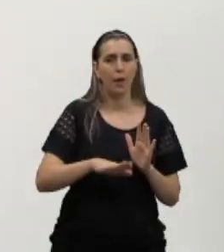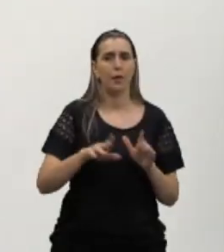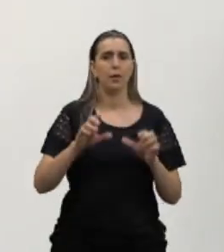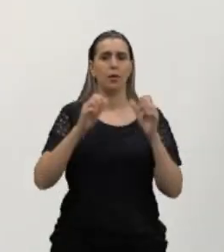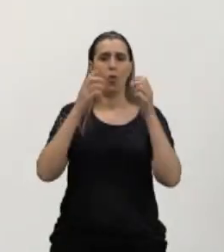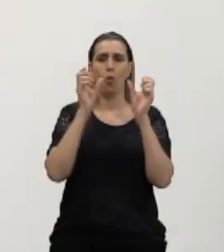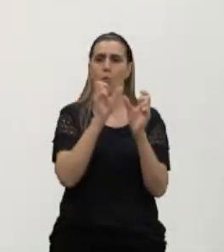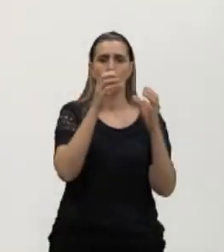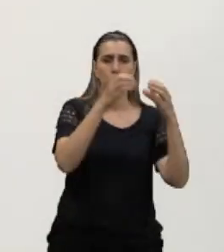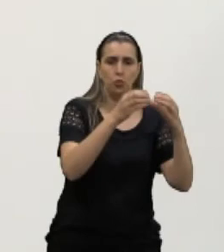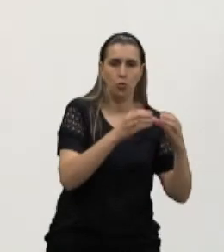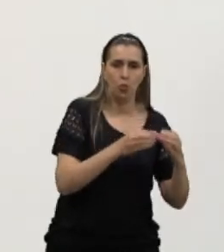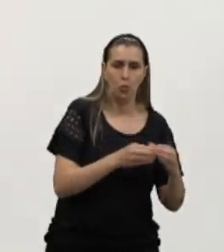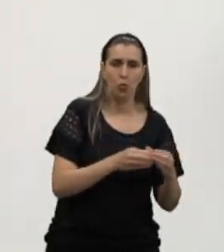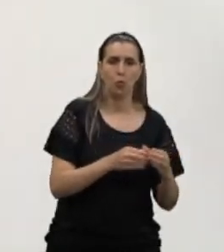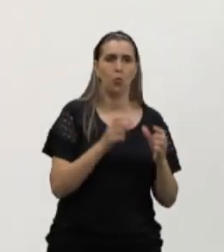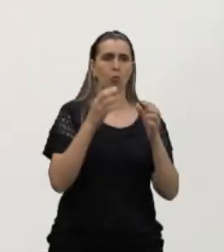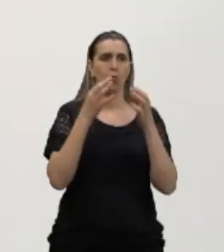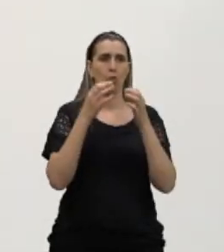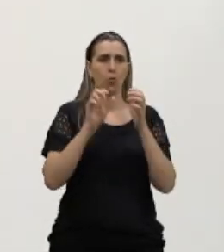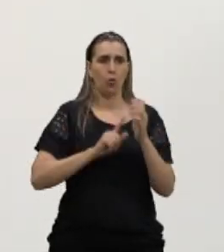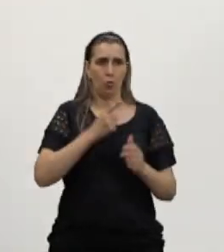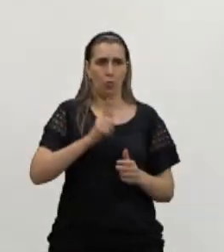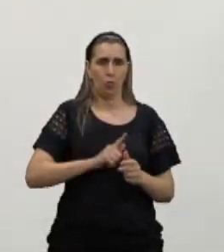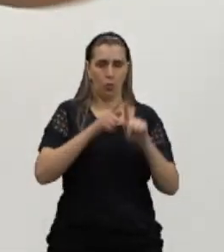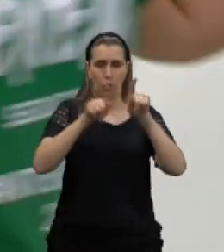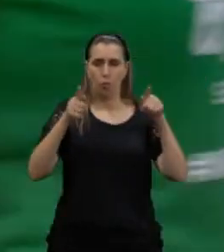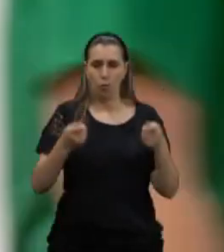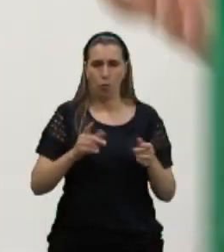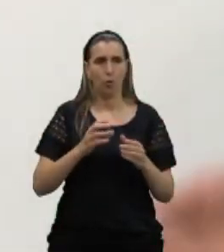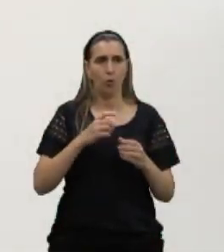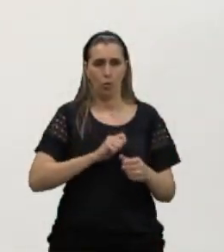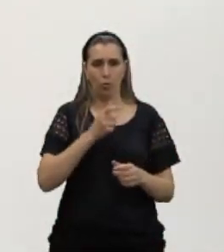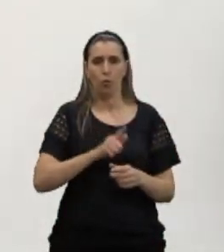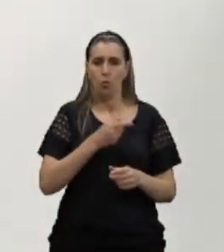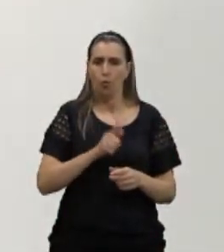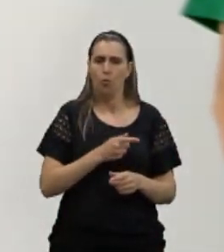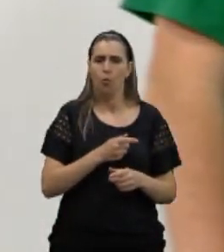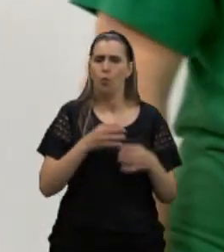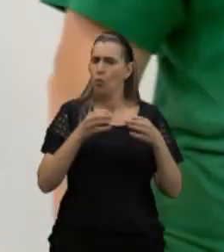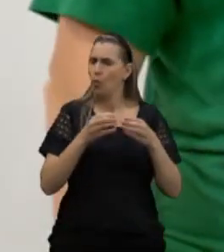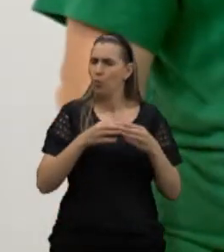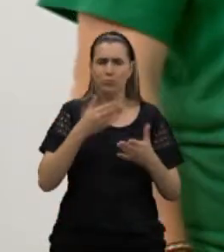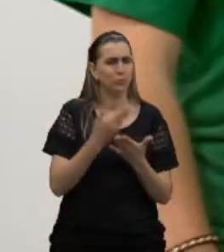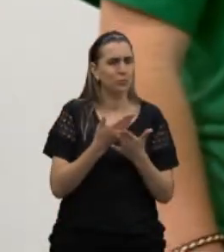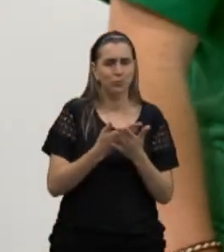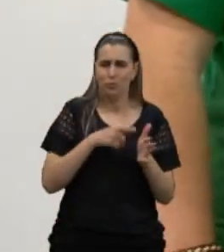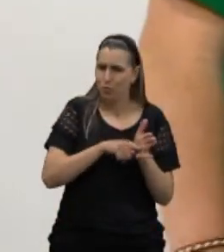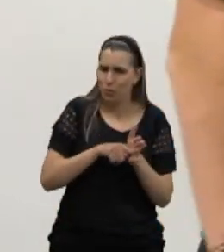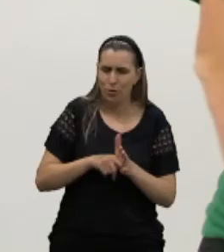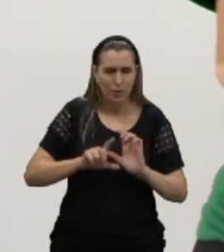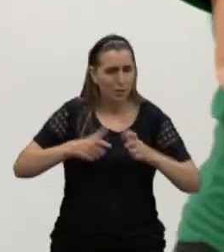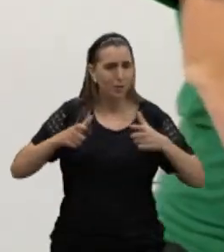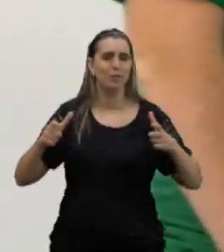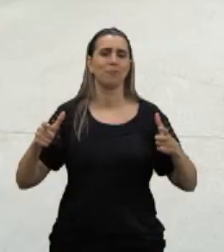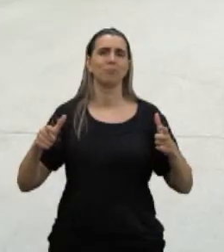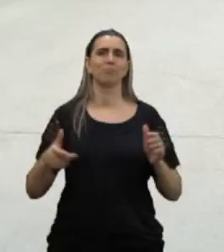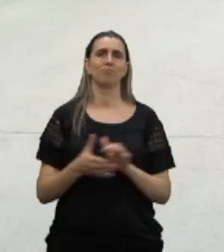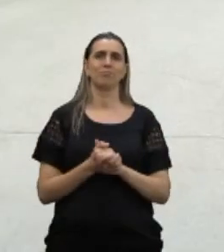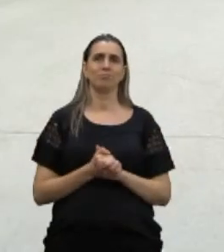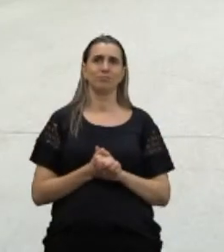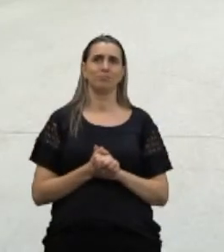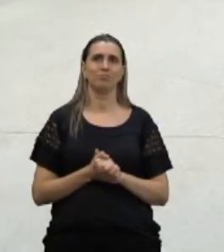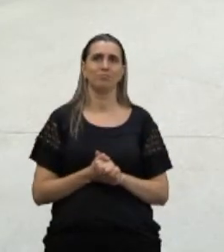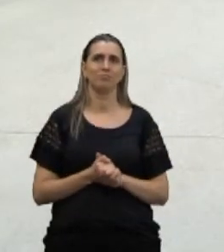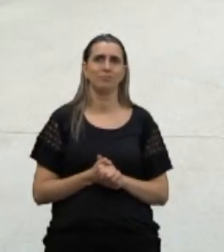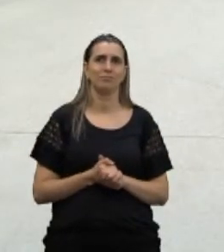classes gramaticais. Tudo. Dá para abrir um campo de estudo fantástico. Com certeza. E amplo. Tive que pegar o